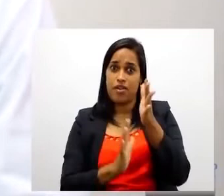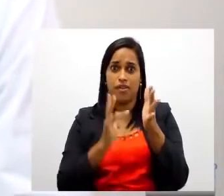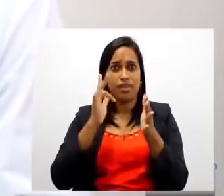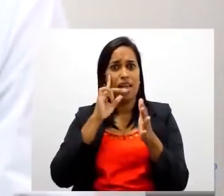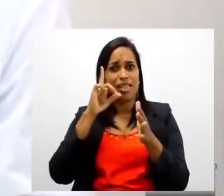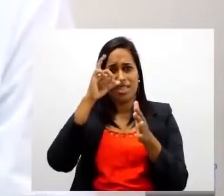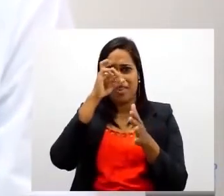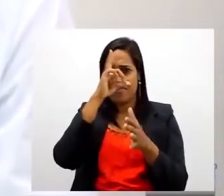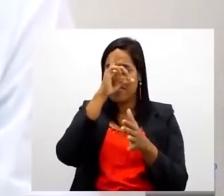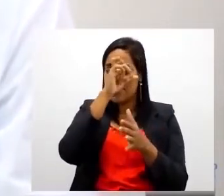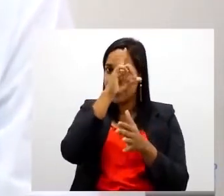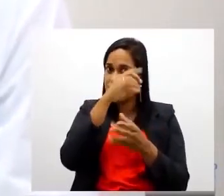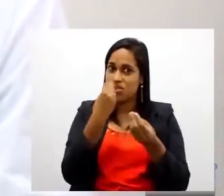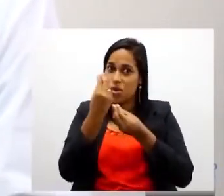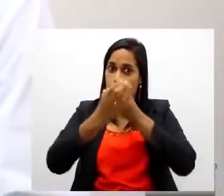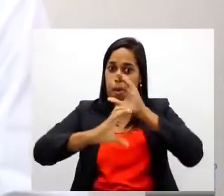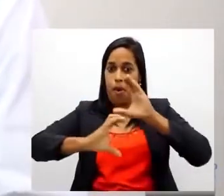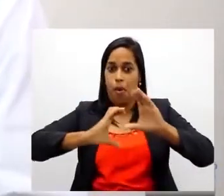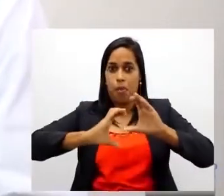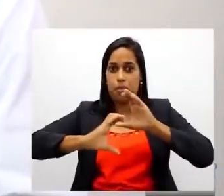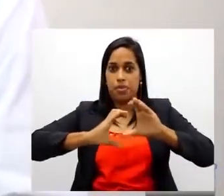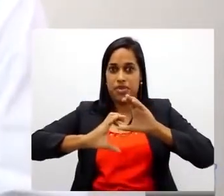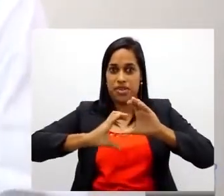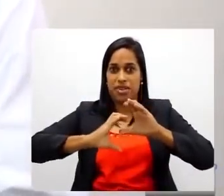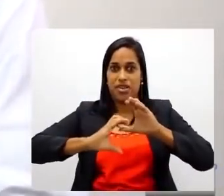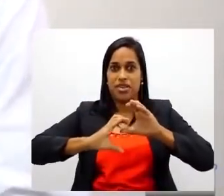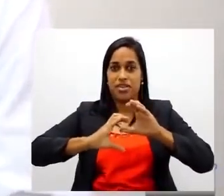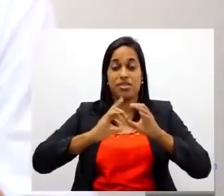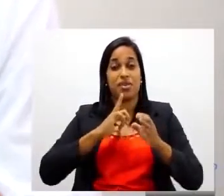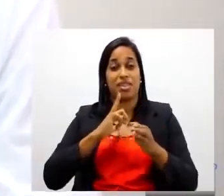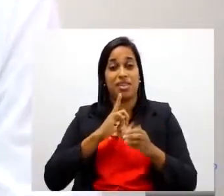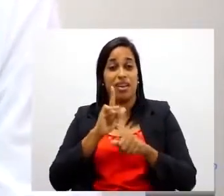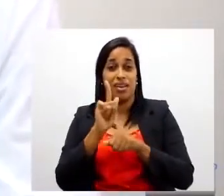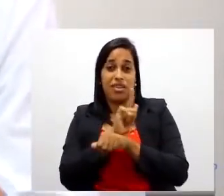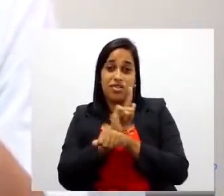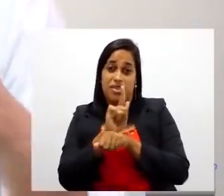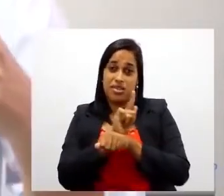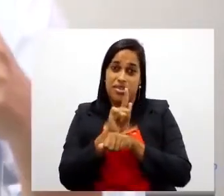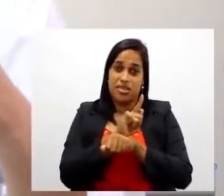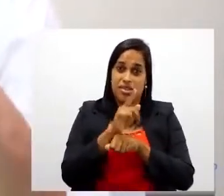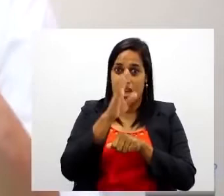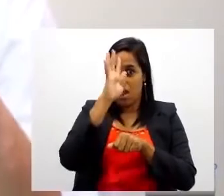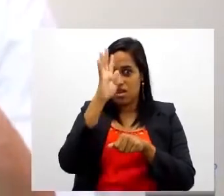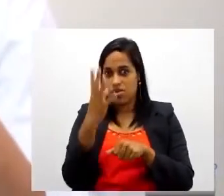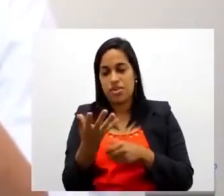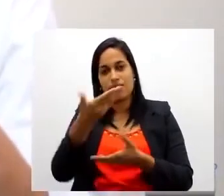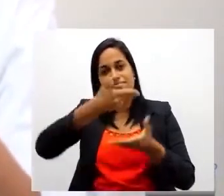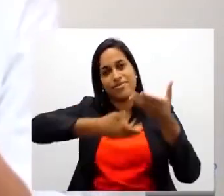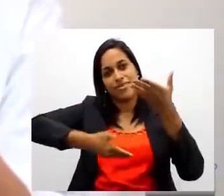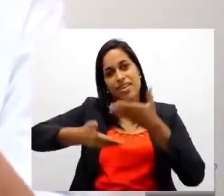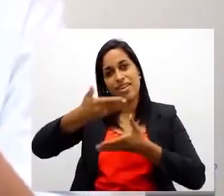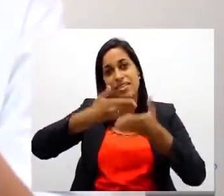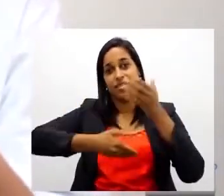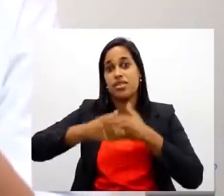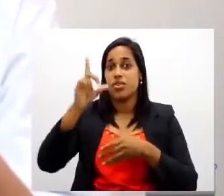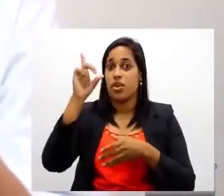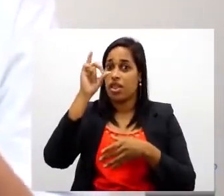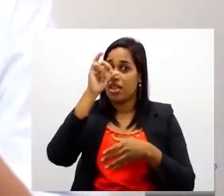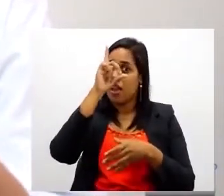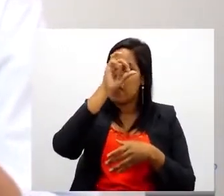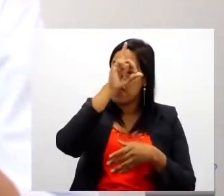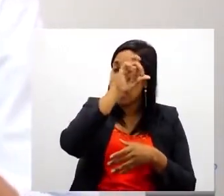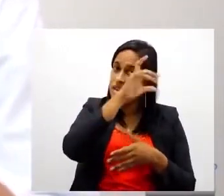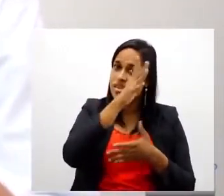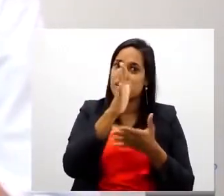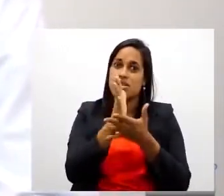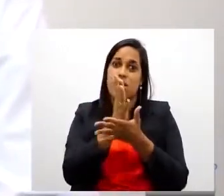é transformar a comunicação interna em algo que gere resultados nessas relações tão difíceis que essas